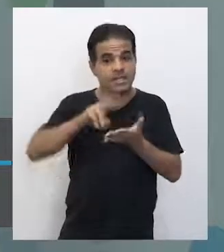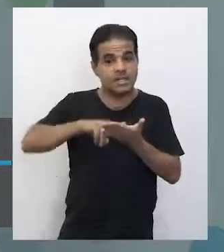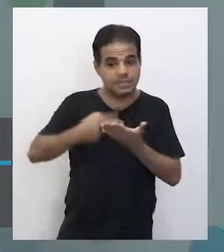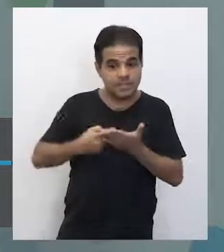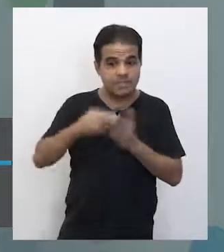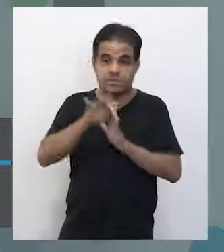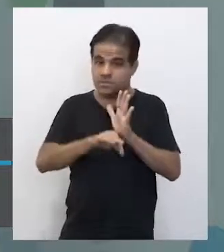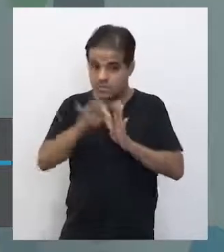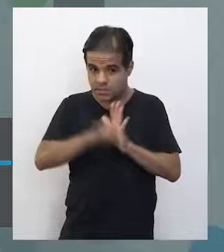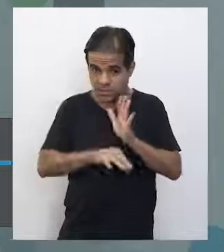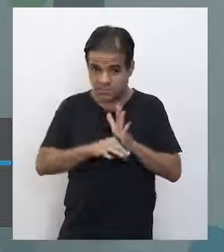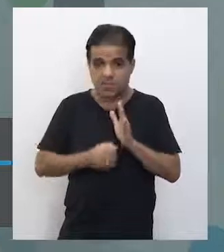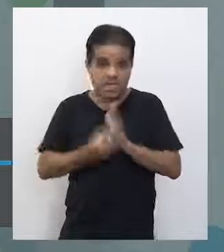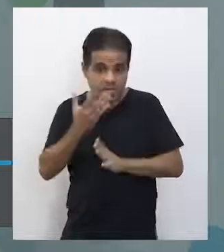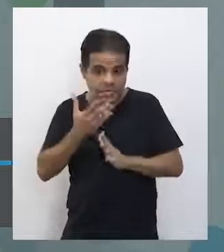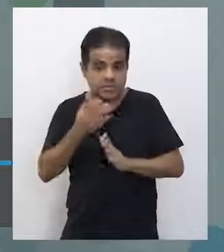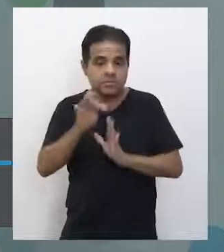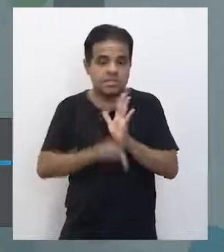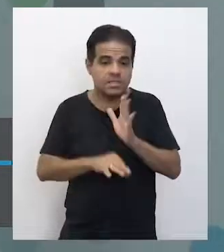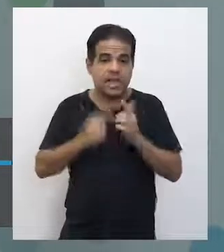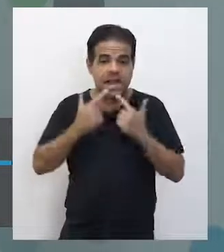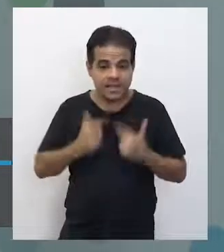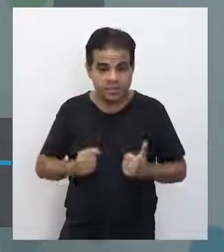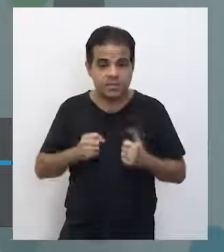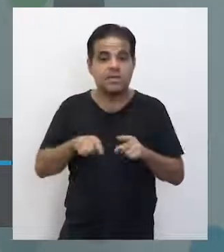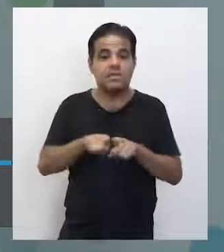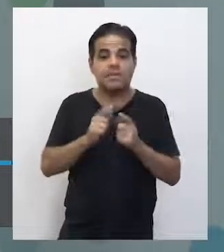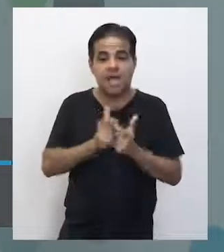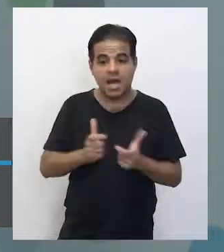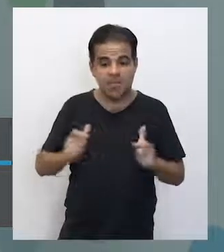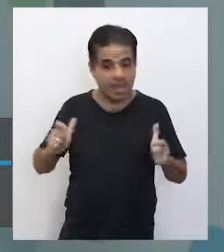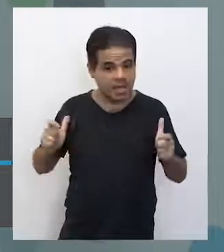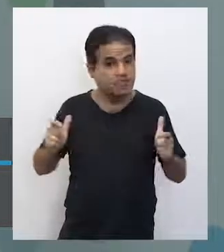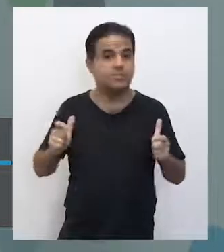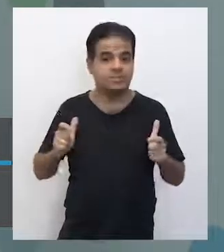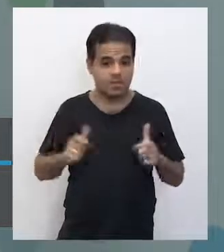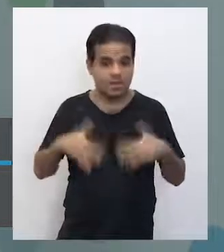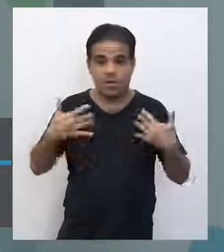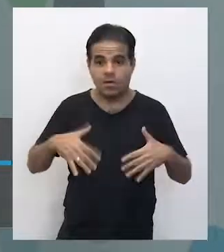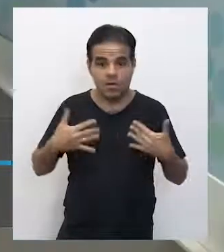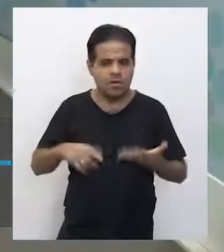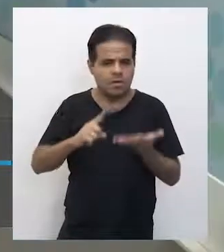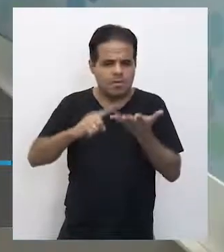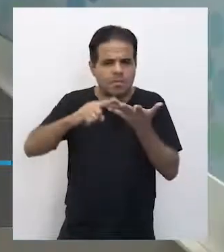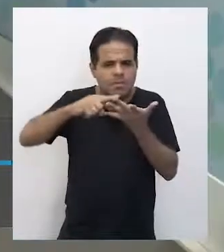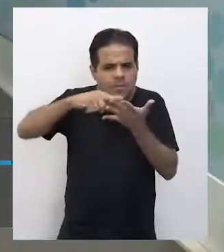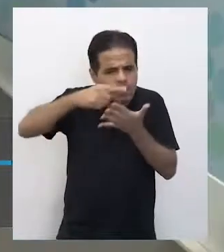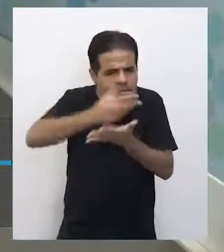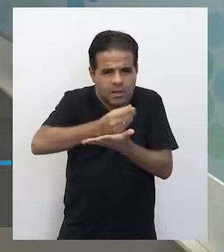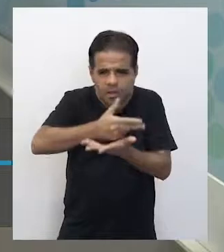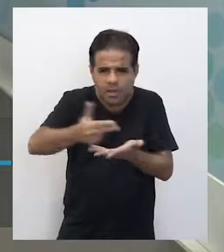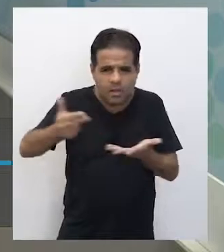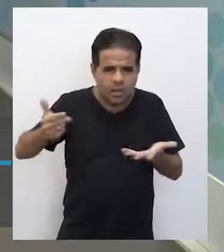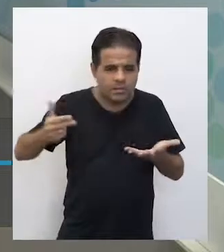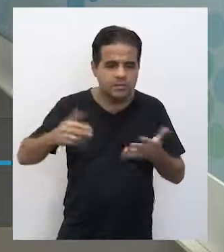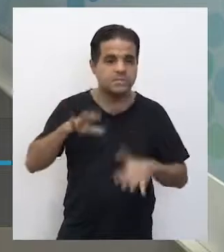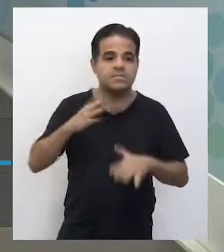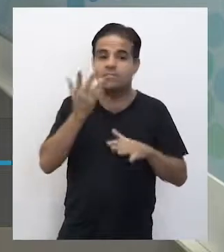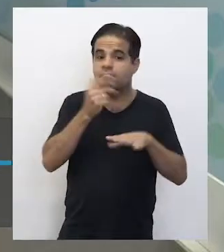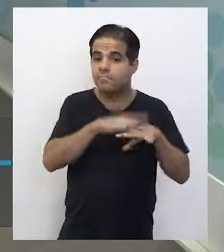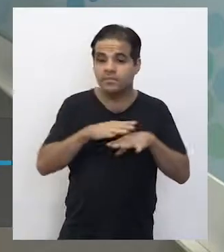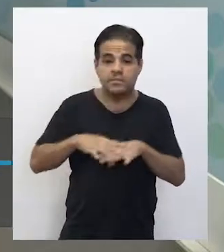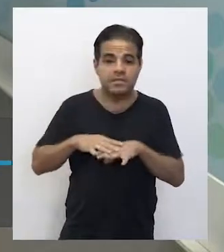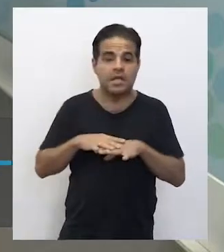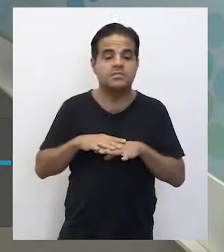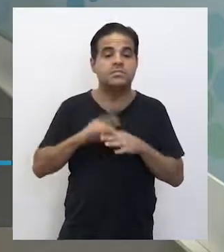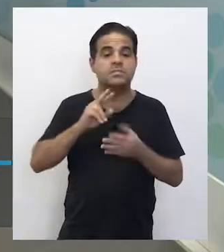de texto, produção de texto, literatura e gramática, Ed. Sim, Ora! A gente vê que, às vezes, matemática mesmo, qual o